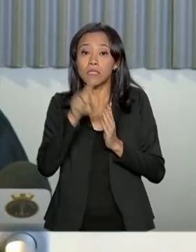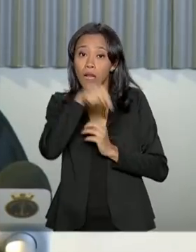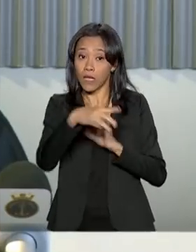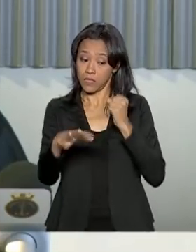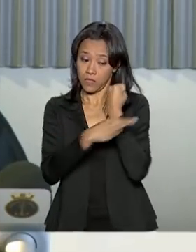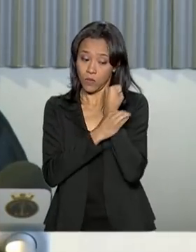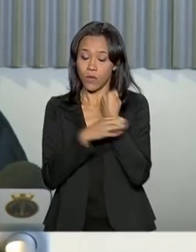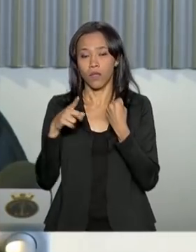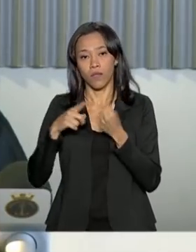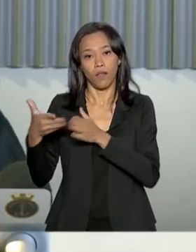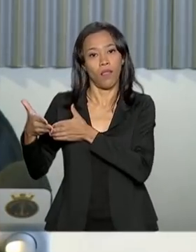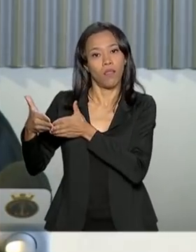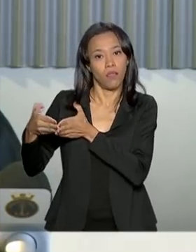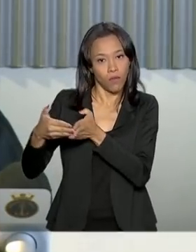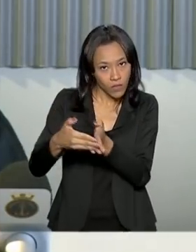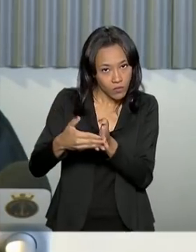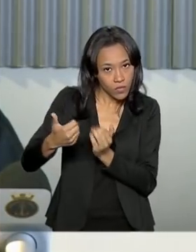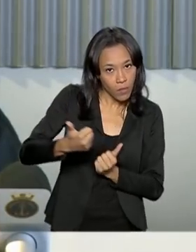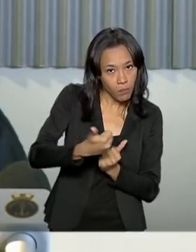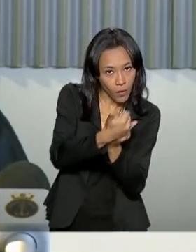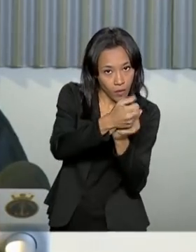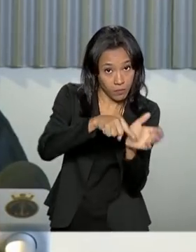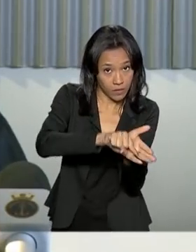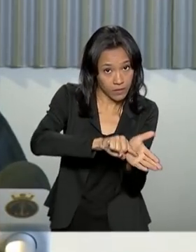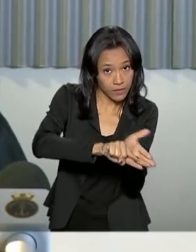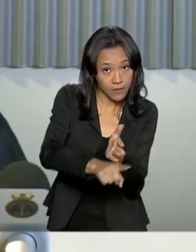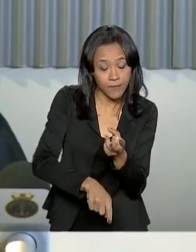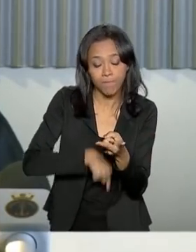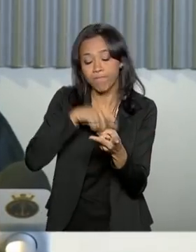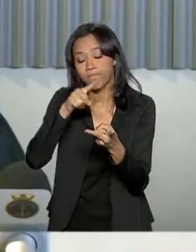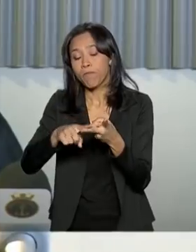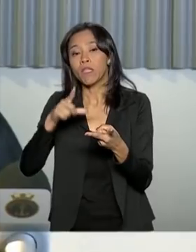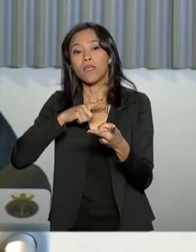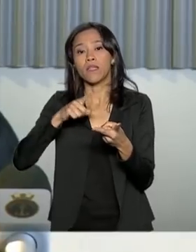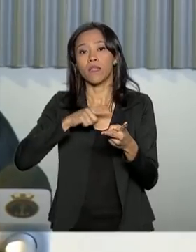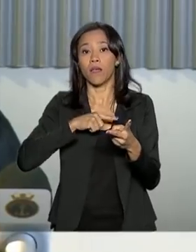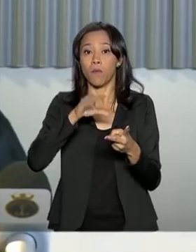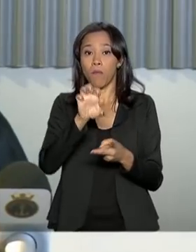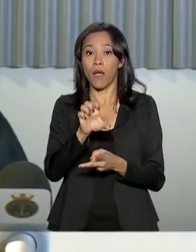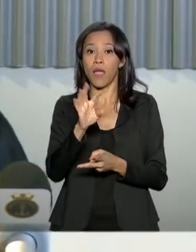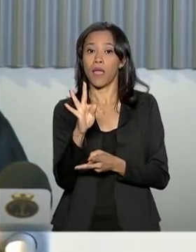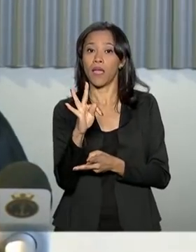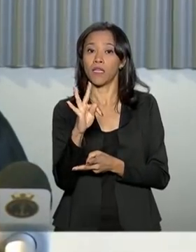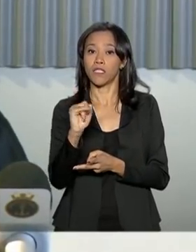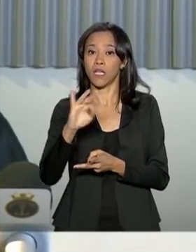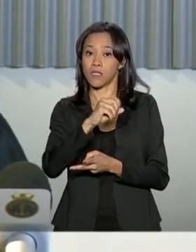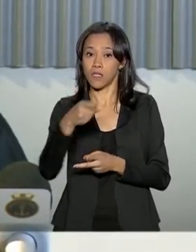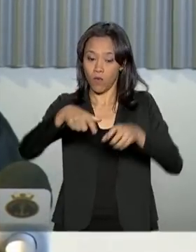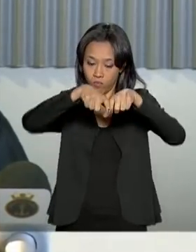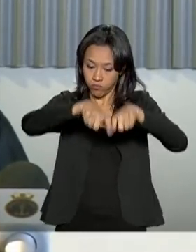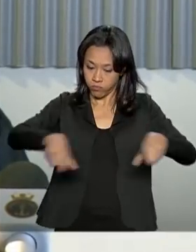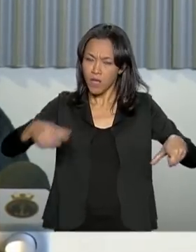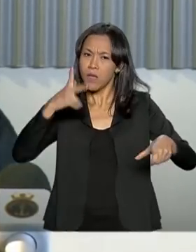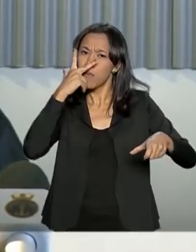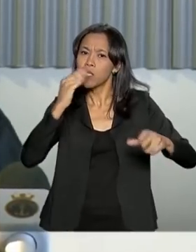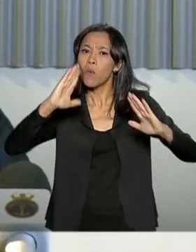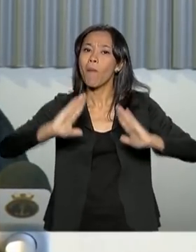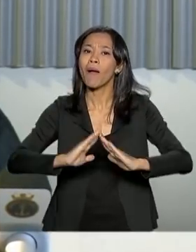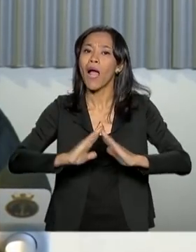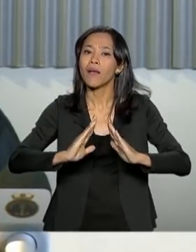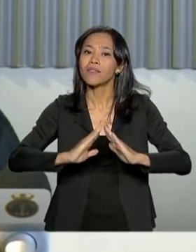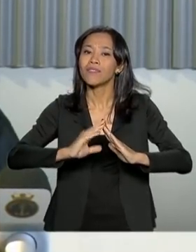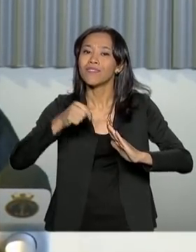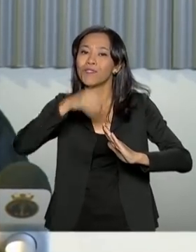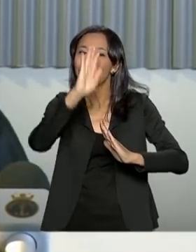ter navios que apoiem essas pesquisas, né? Temos que ter uma estação que apoie essa pesquisa, uma estação que seja a